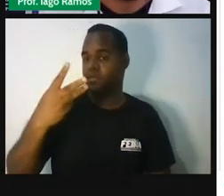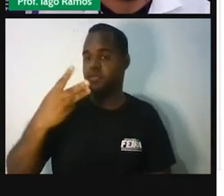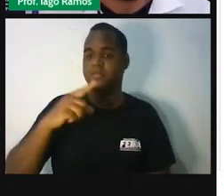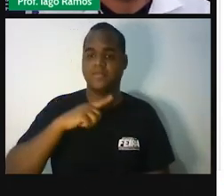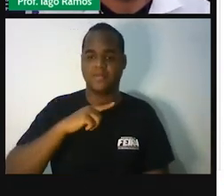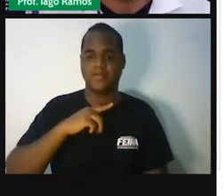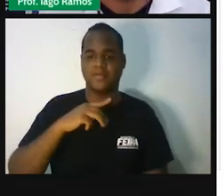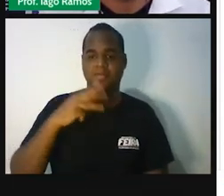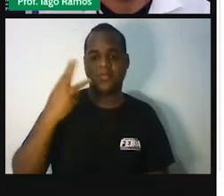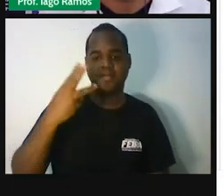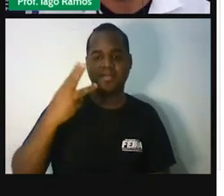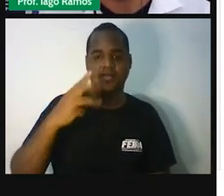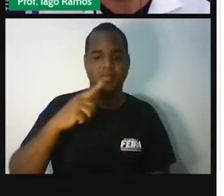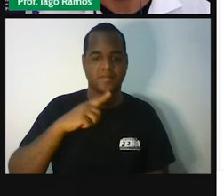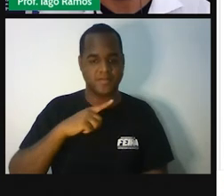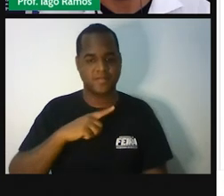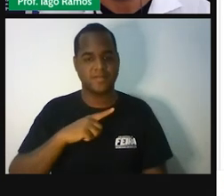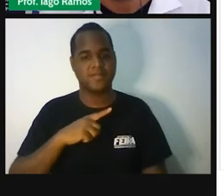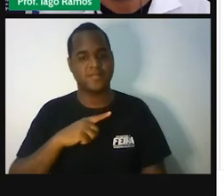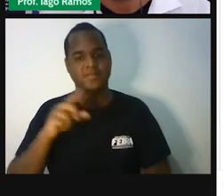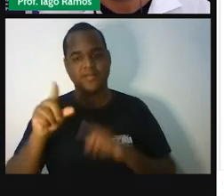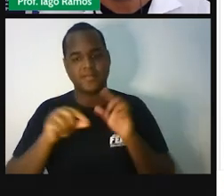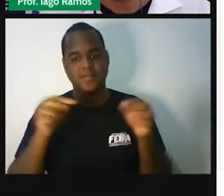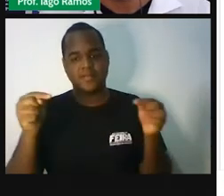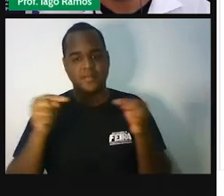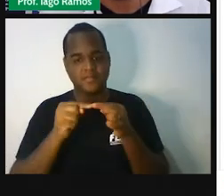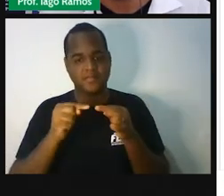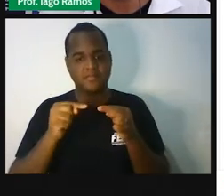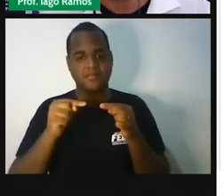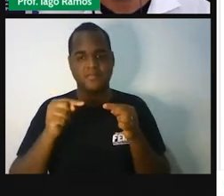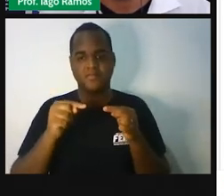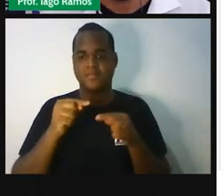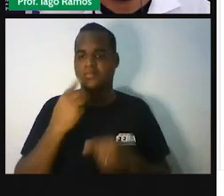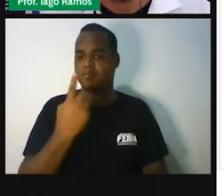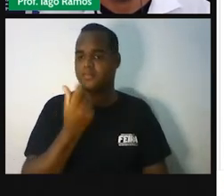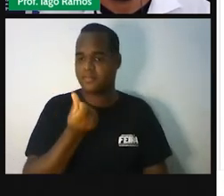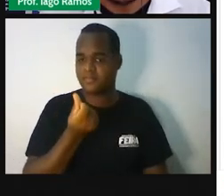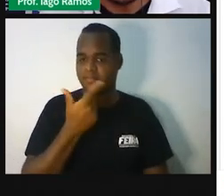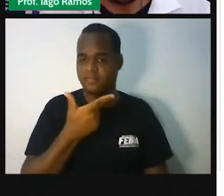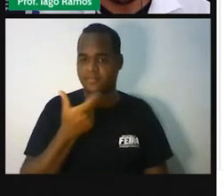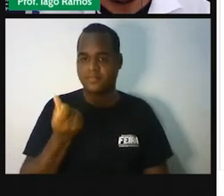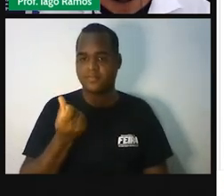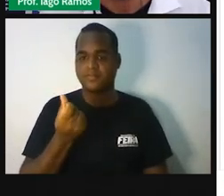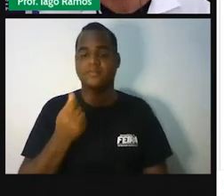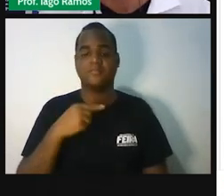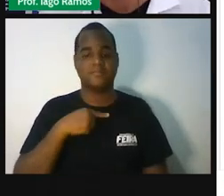ó. Vezes a terceira opção, que também é 26, tá?